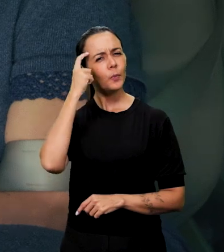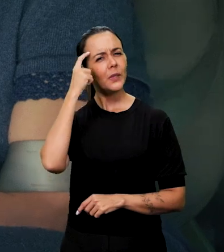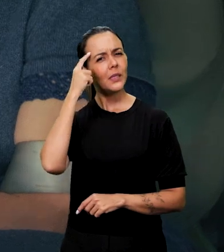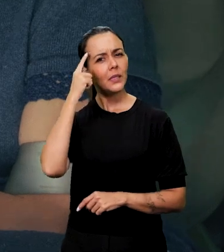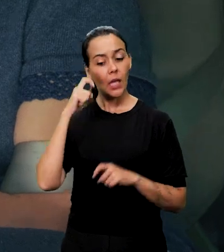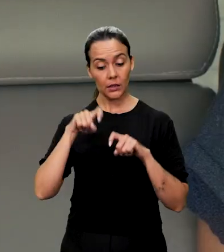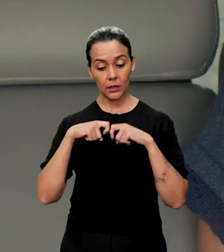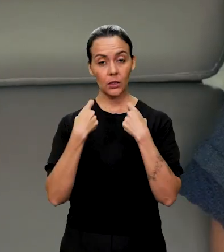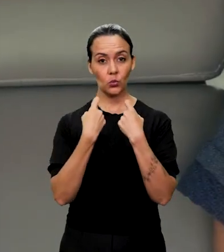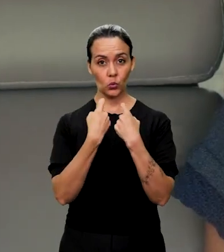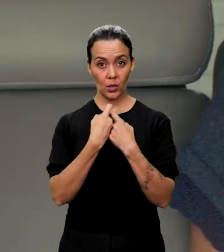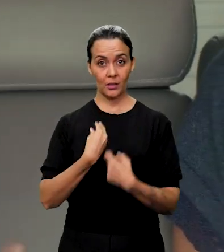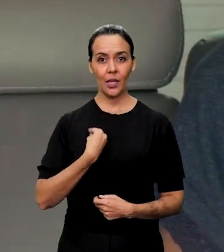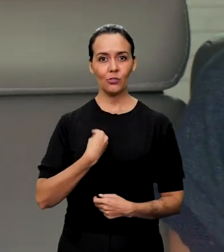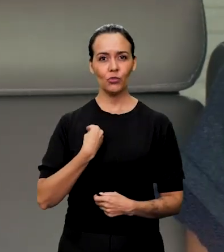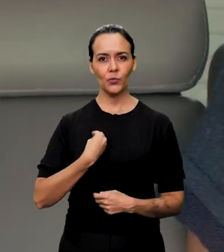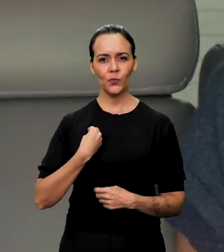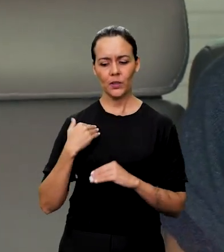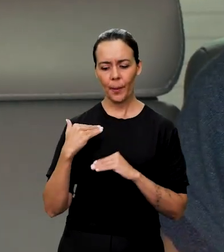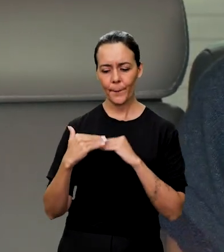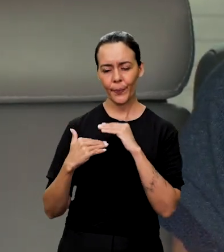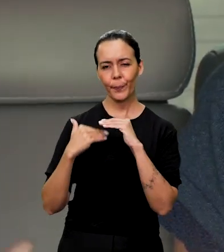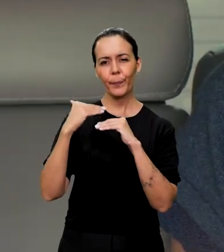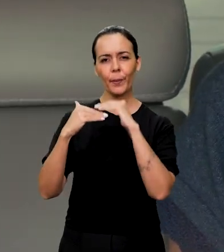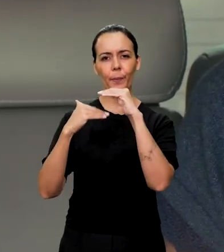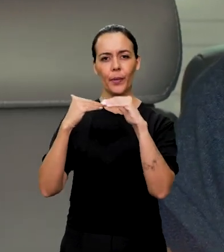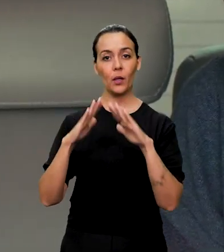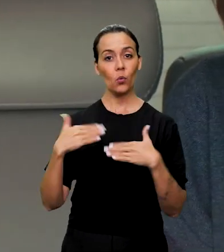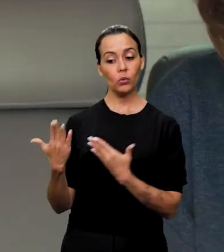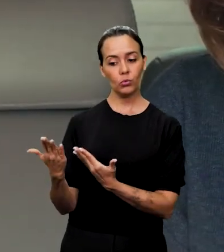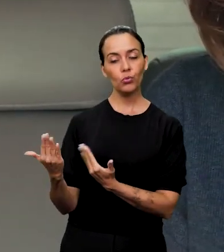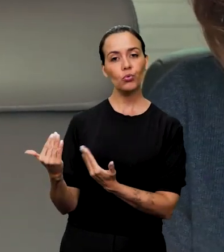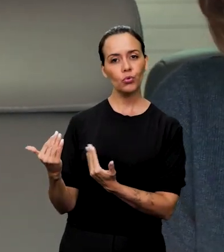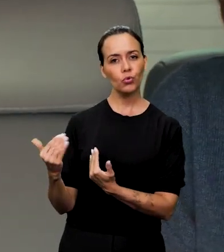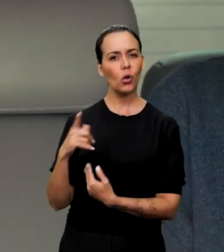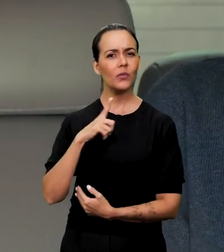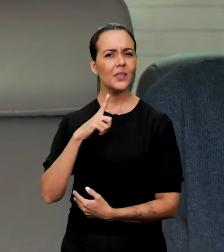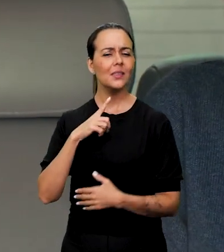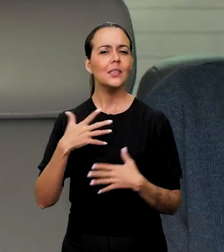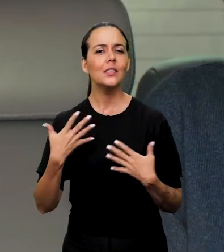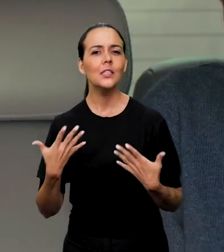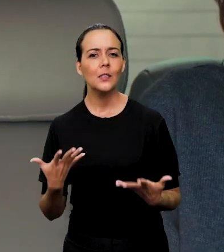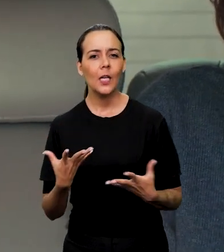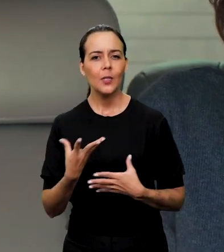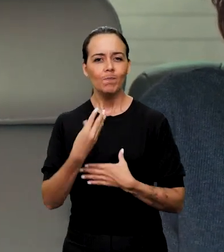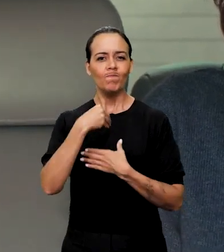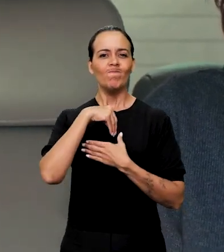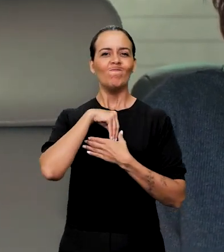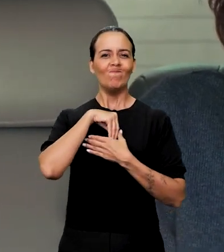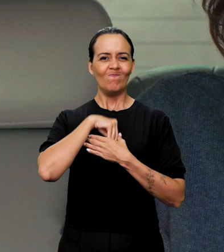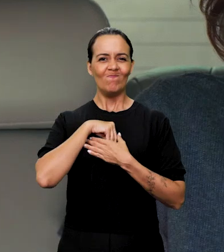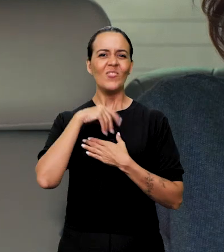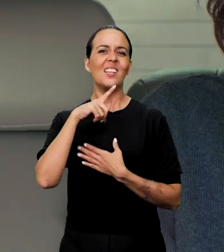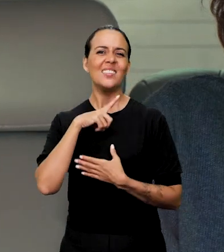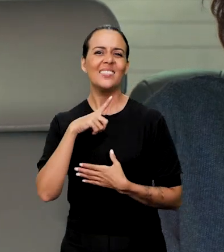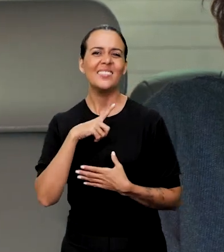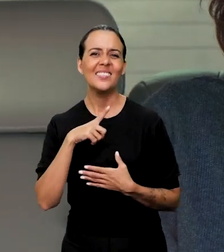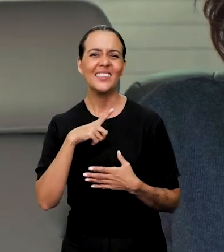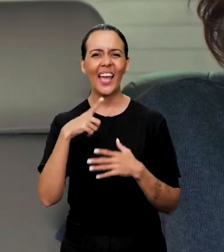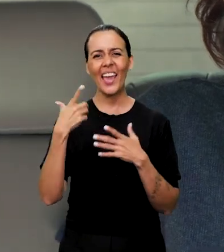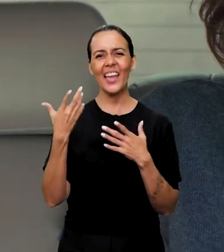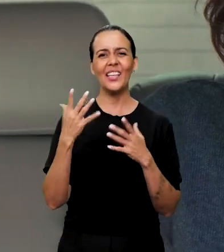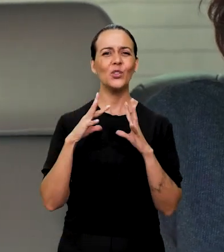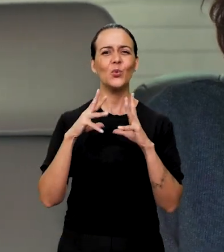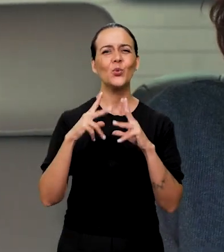longo da nossa vida. Ana Priscila Quando a gente é Sóguia. jovem, eu acho que a gente carrega muito todos esses estigmas, essas expectativas